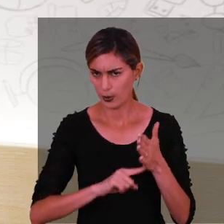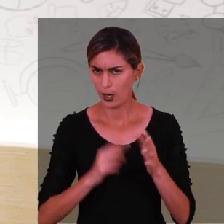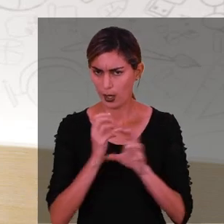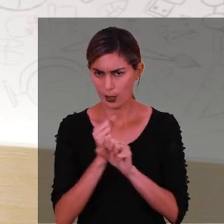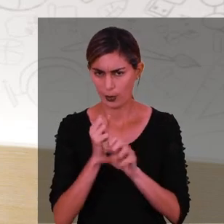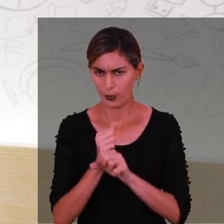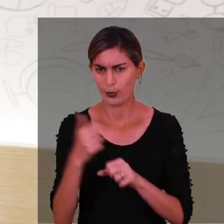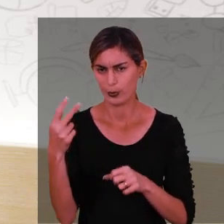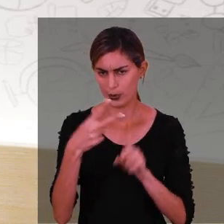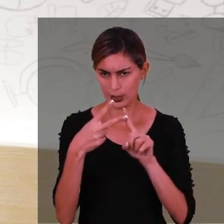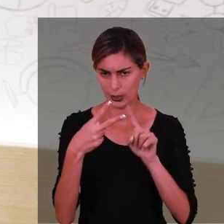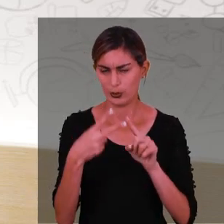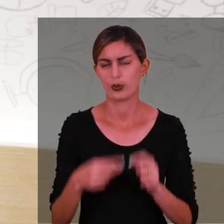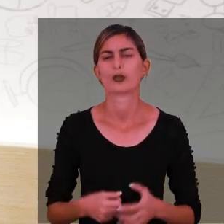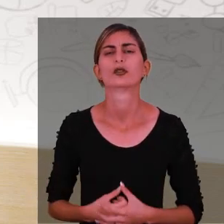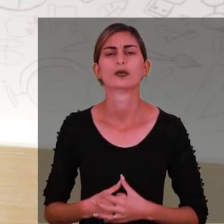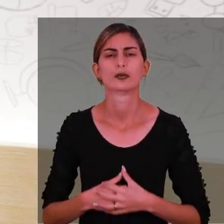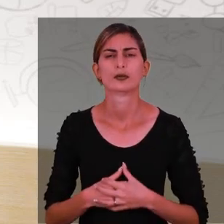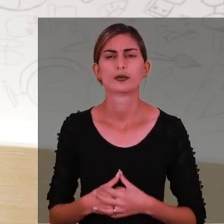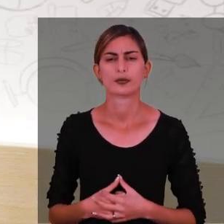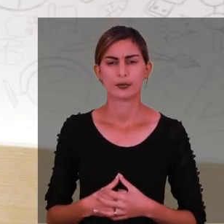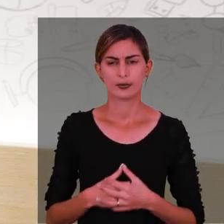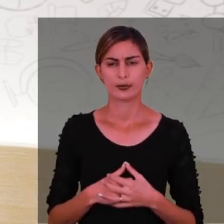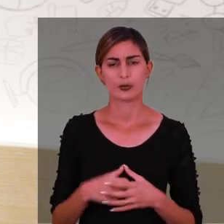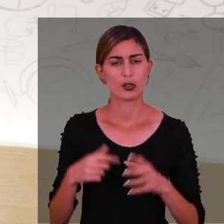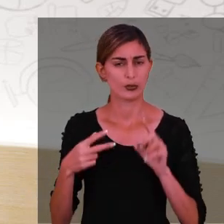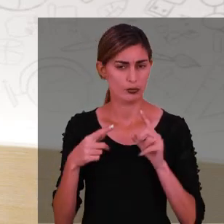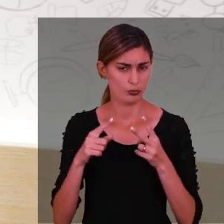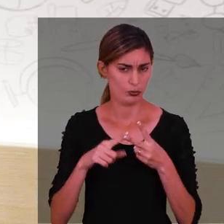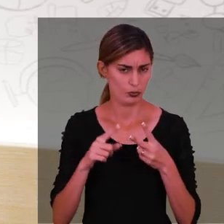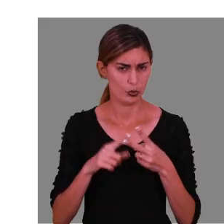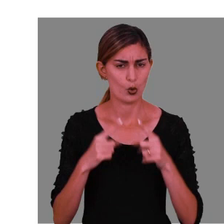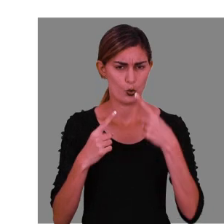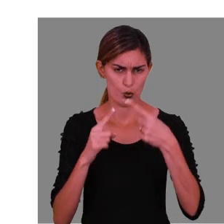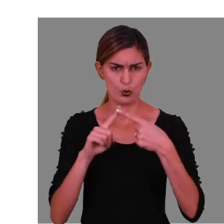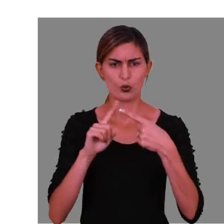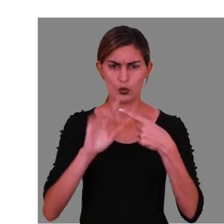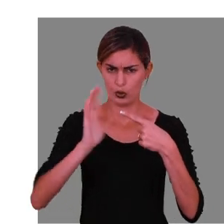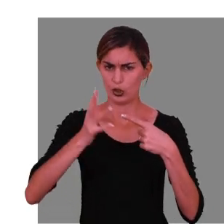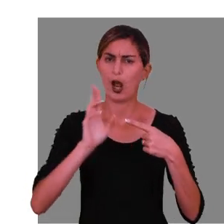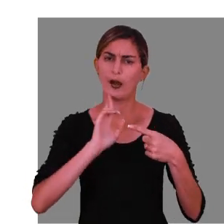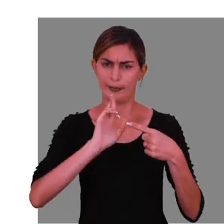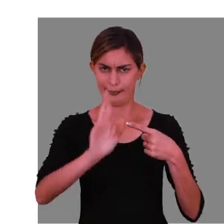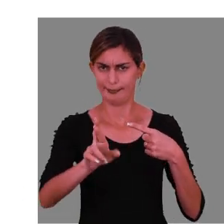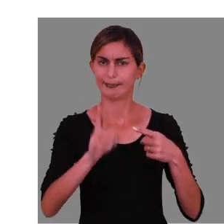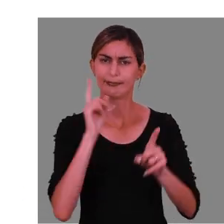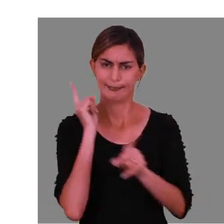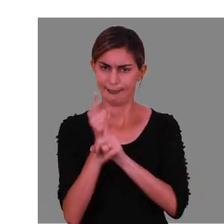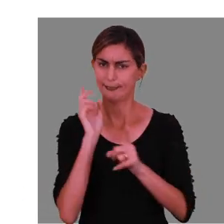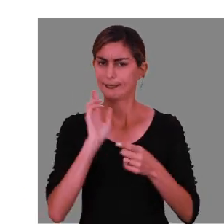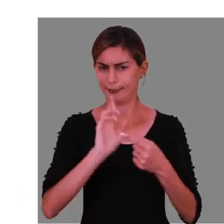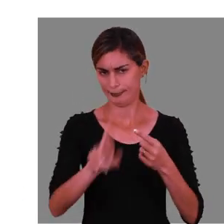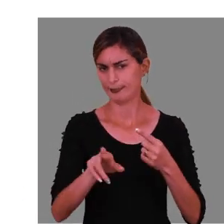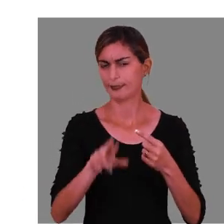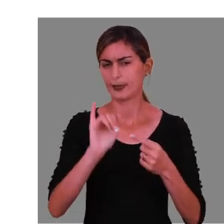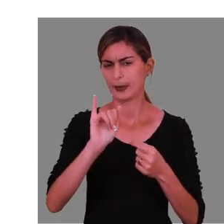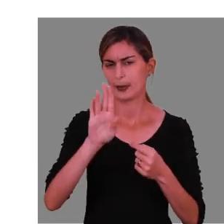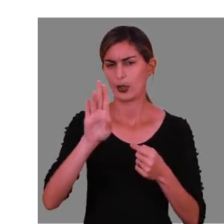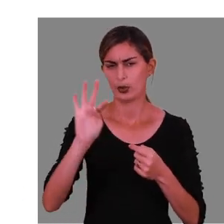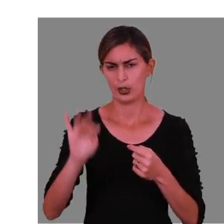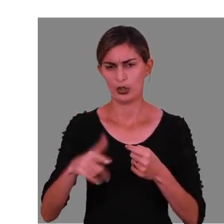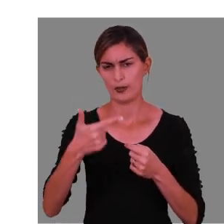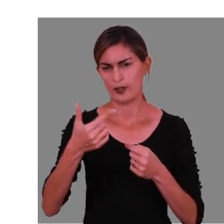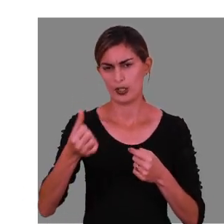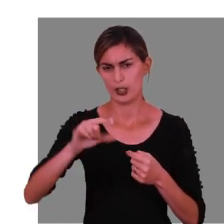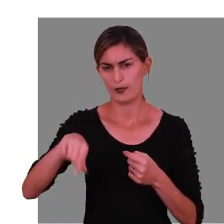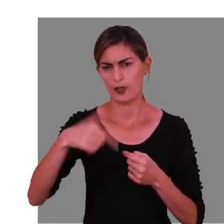para o cálculo da situação 2. Na situação 1, como já temos o resultado calculado,